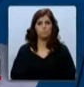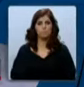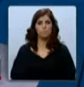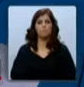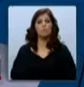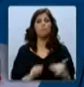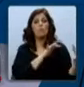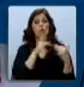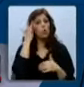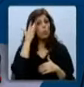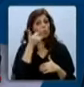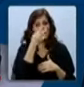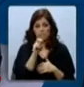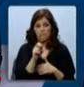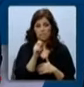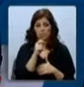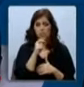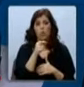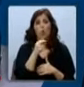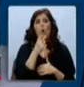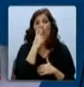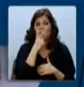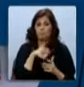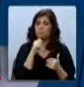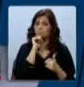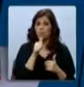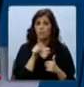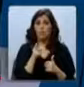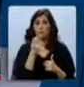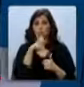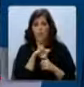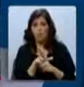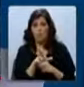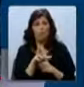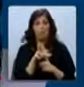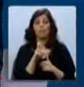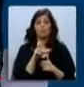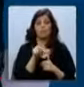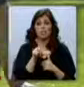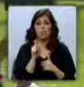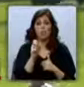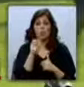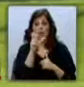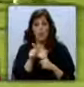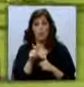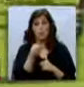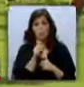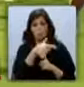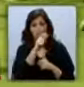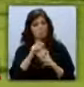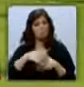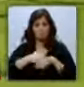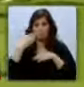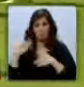Na jornada 23, o Marítimo perdeu e Lionel Pontes acaba de deixar o comando técnico da equipa. O treino desta manhã já foi orientado